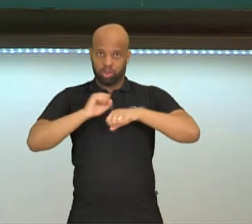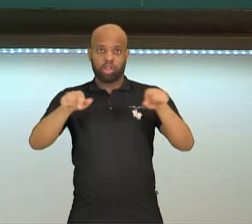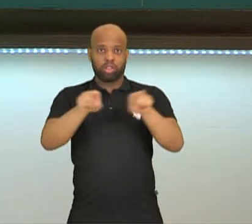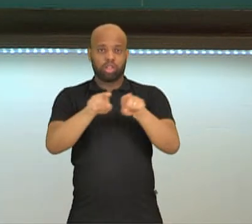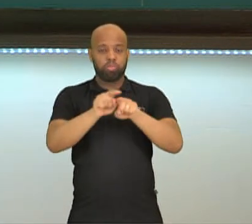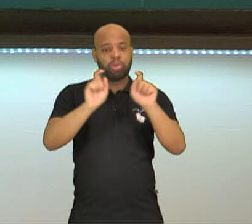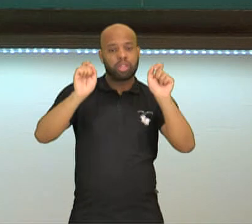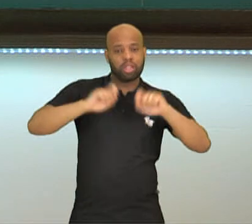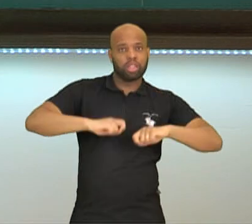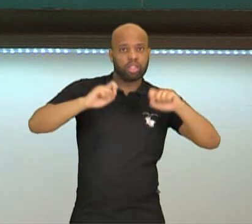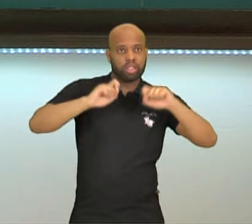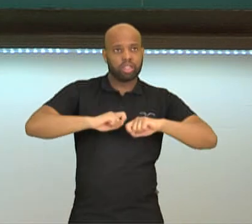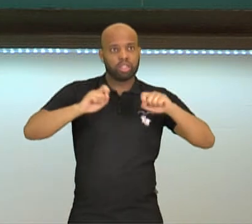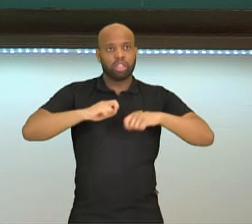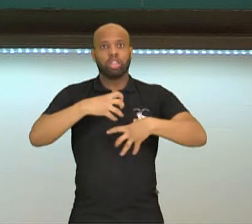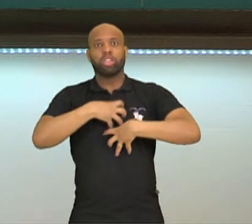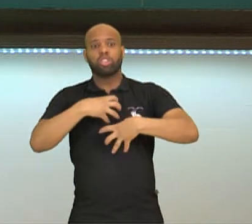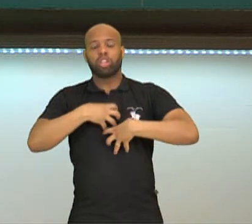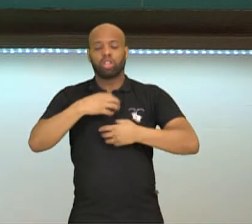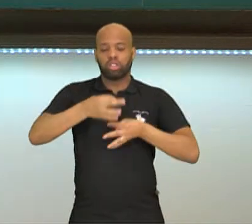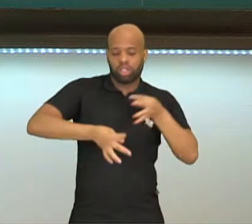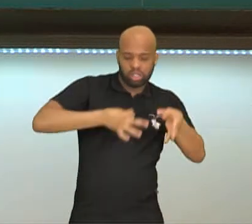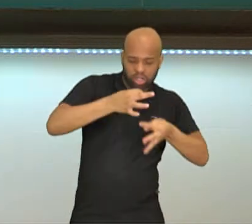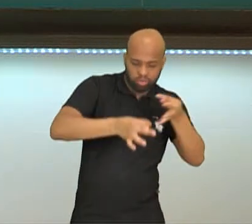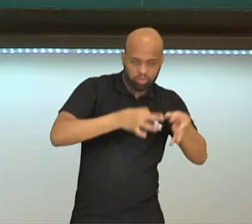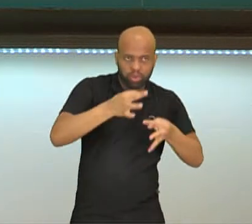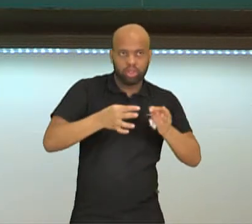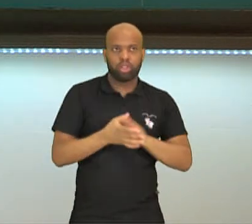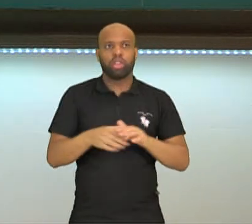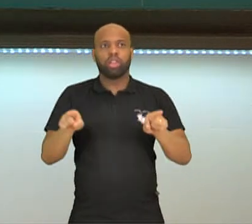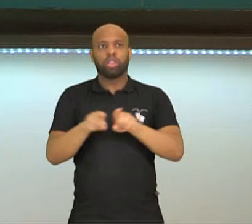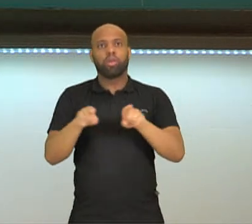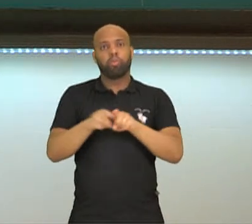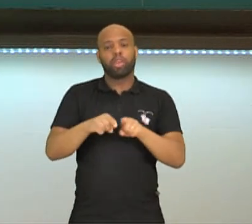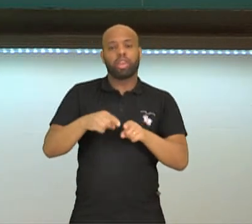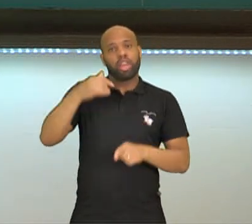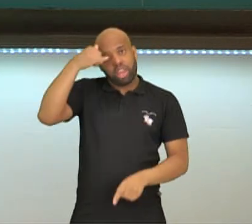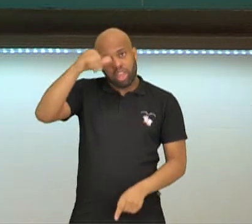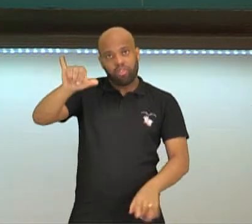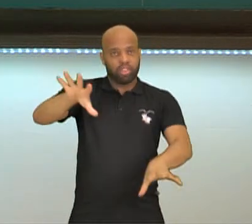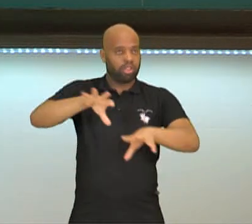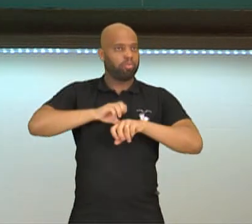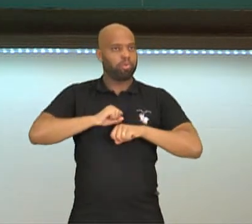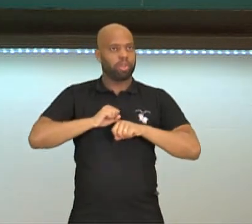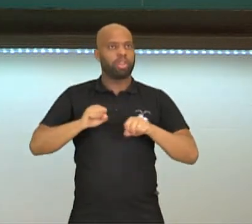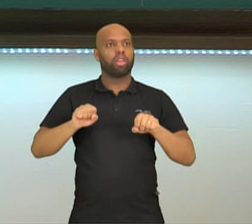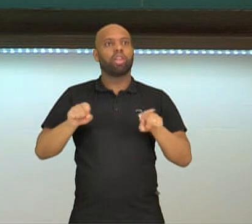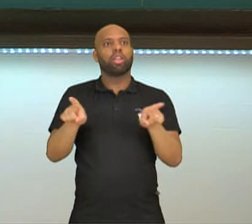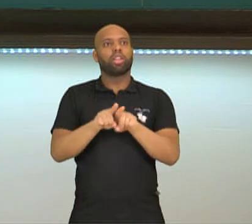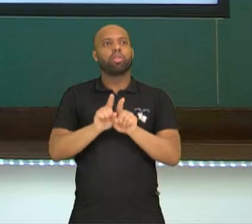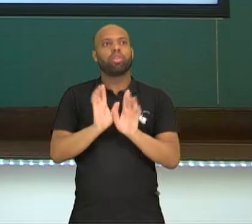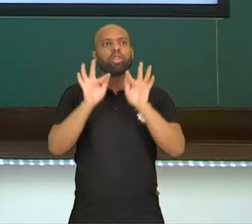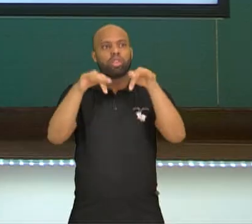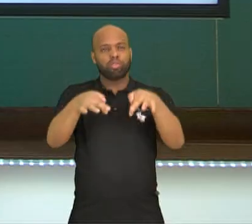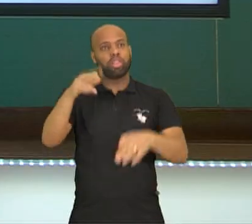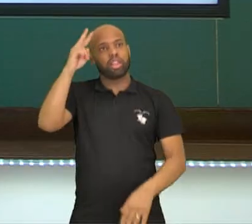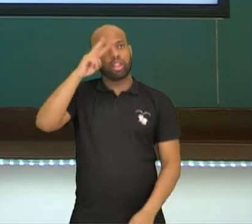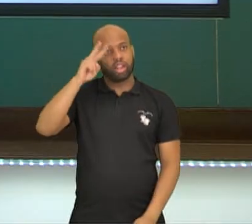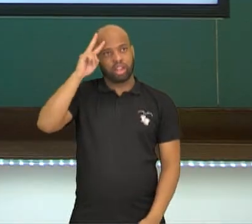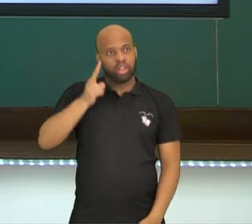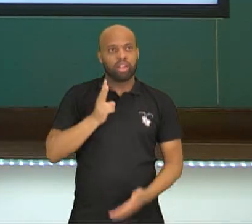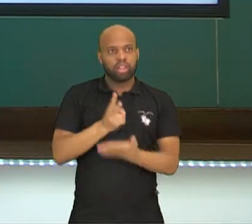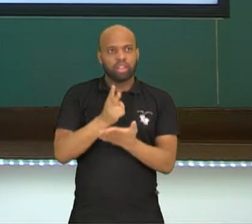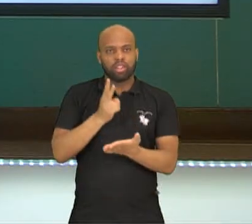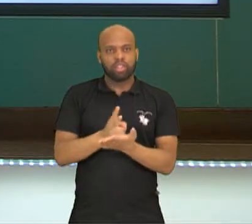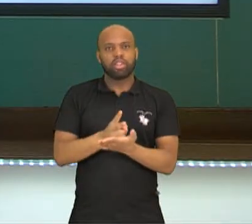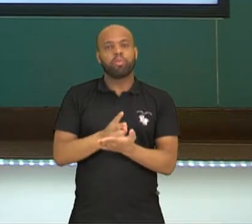as possíveis formas de tratamento, a prevenção e, para finalizar, lembre